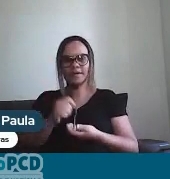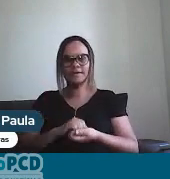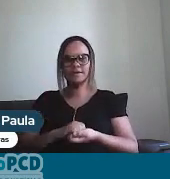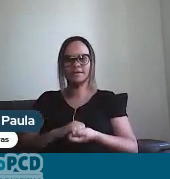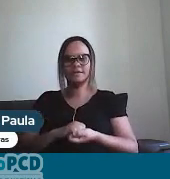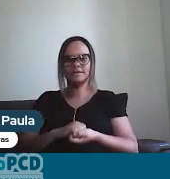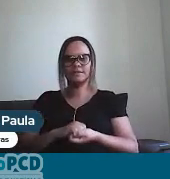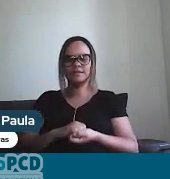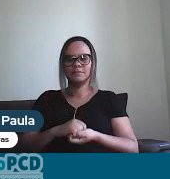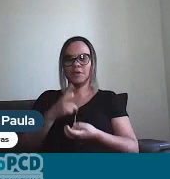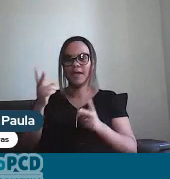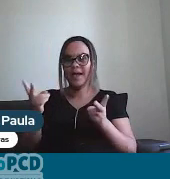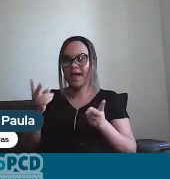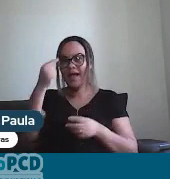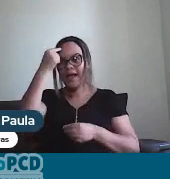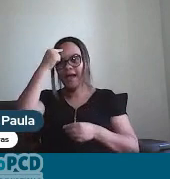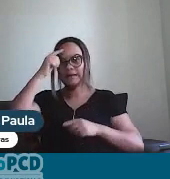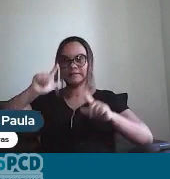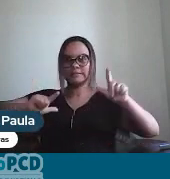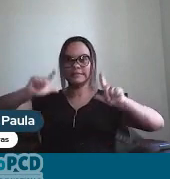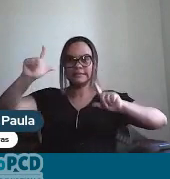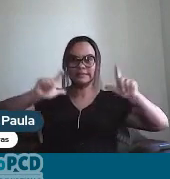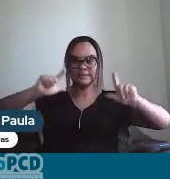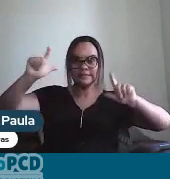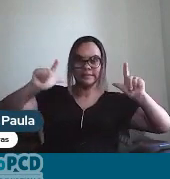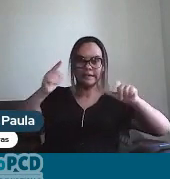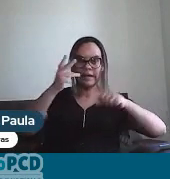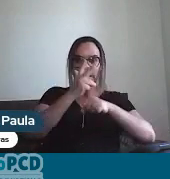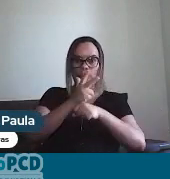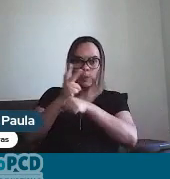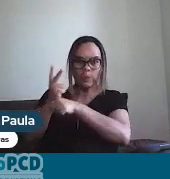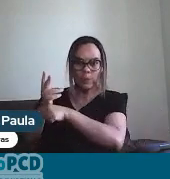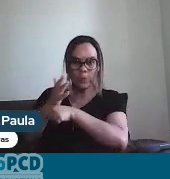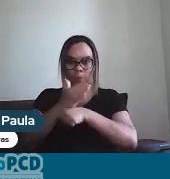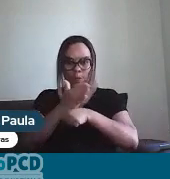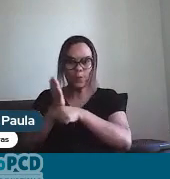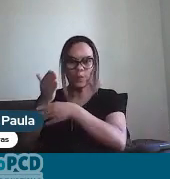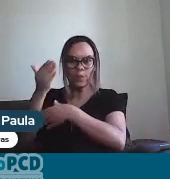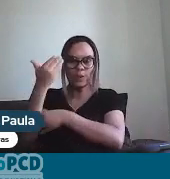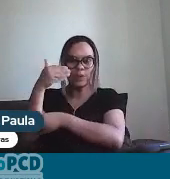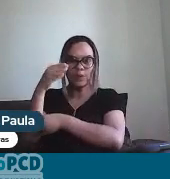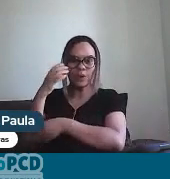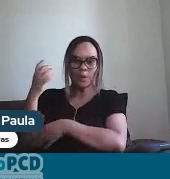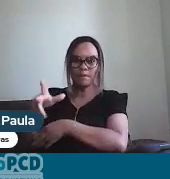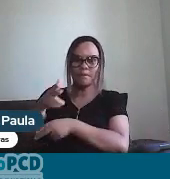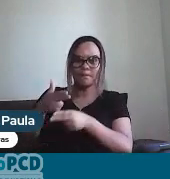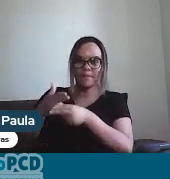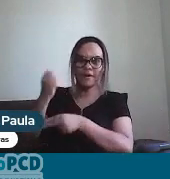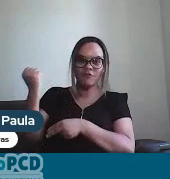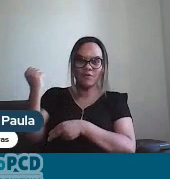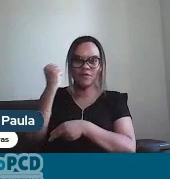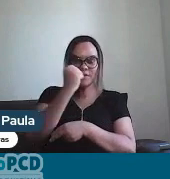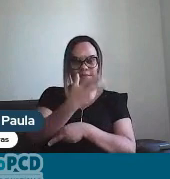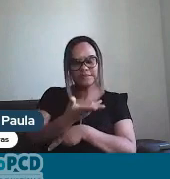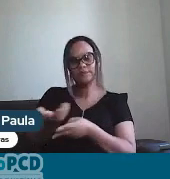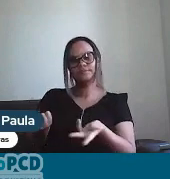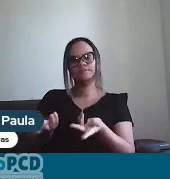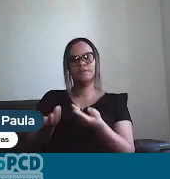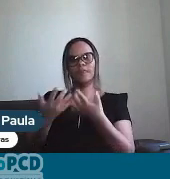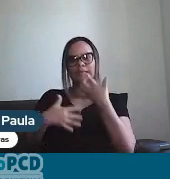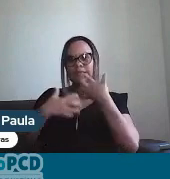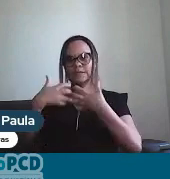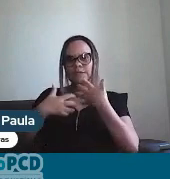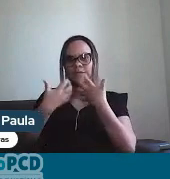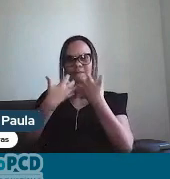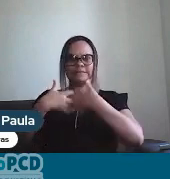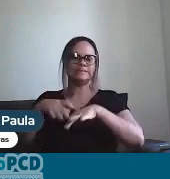Porque vem lá na televisão aqueles filmes do psicopata que vem com a faca para matar os outros, né? E faz essa confusão aí, não tem